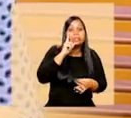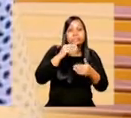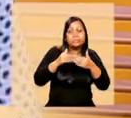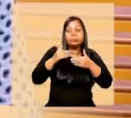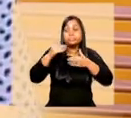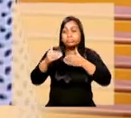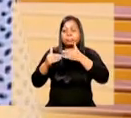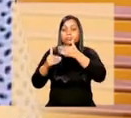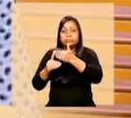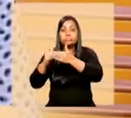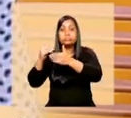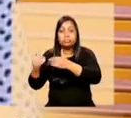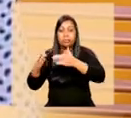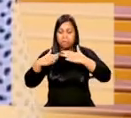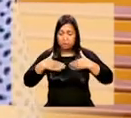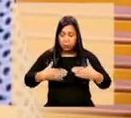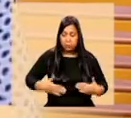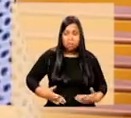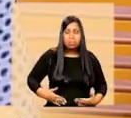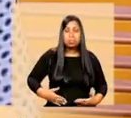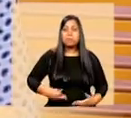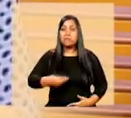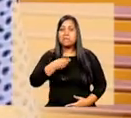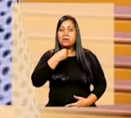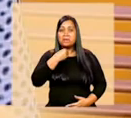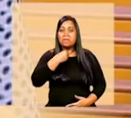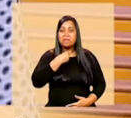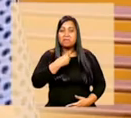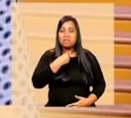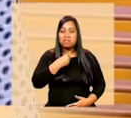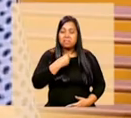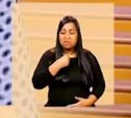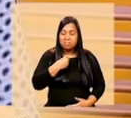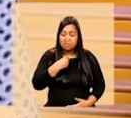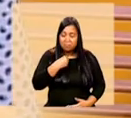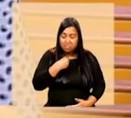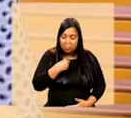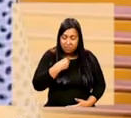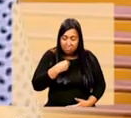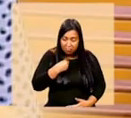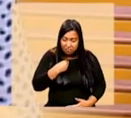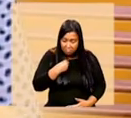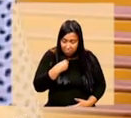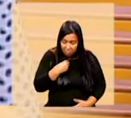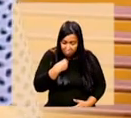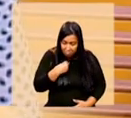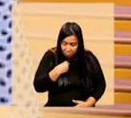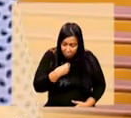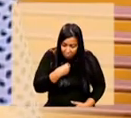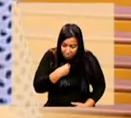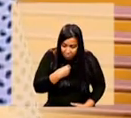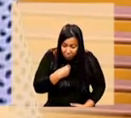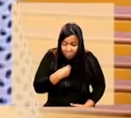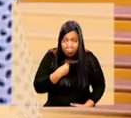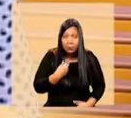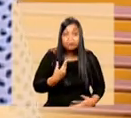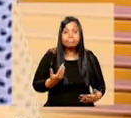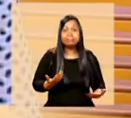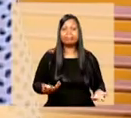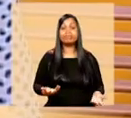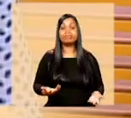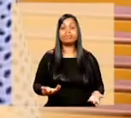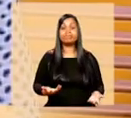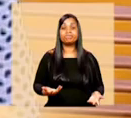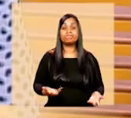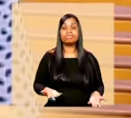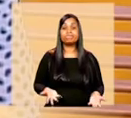vai se passando, o teu corpo vai se debilitando, você vai ficando fraco, você, né,